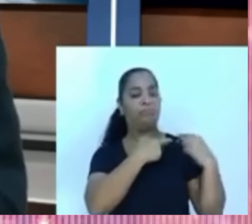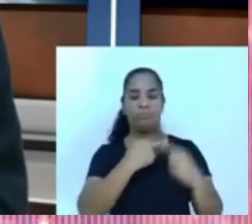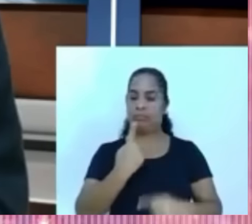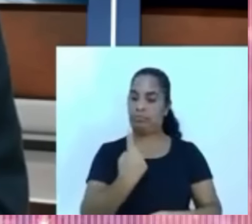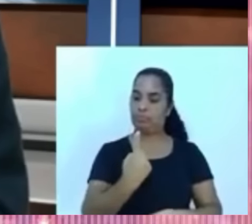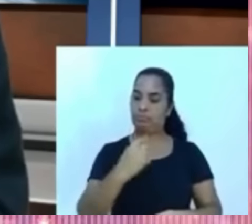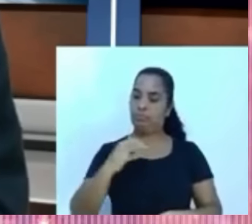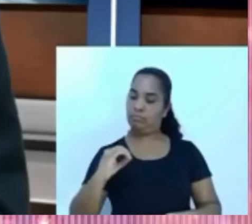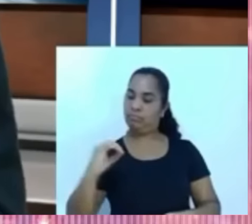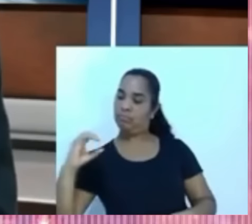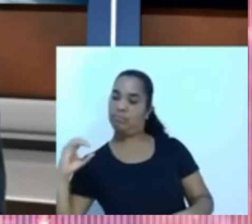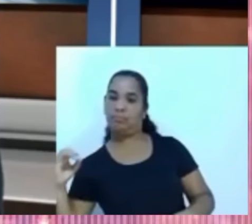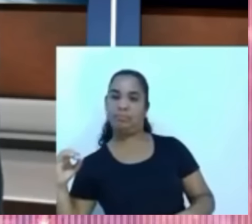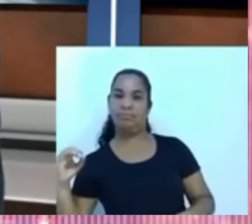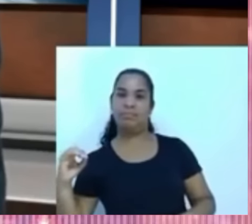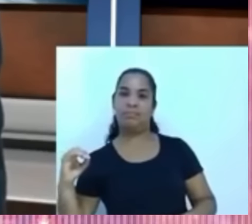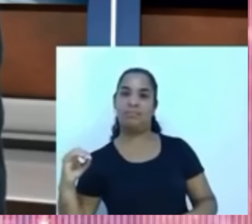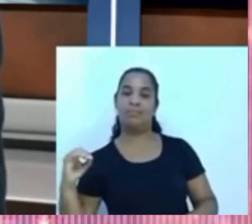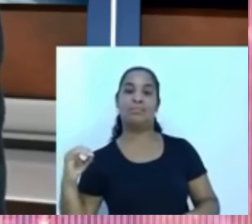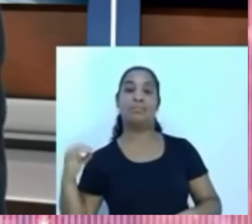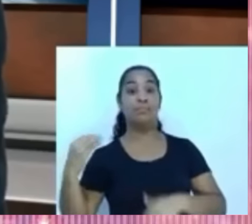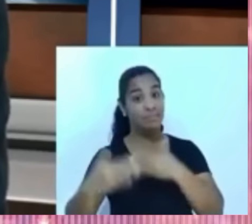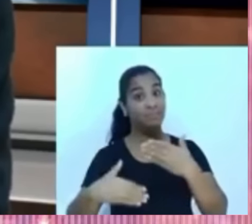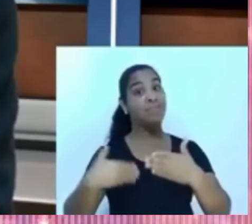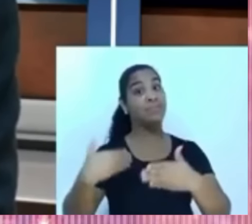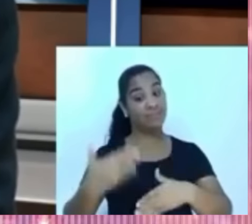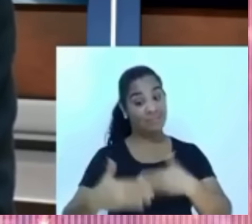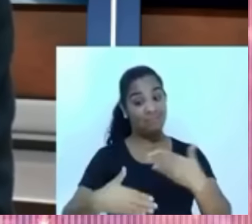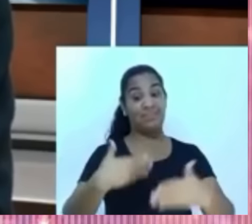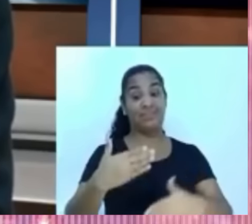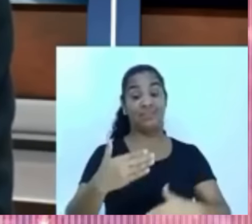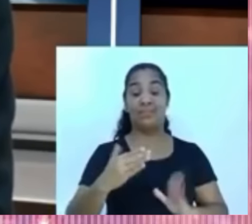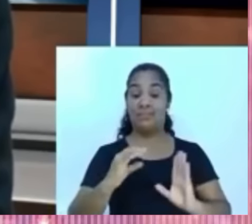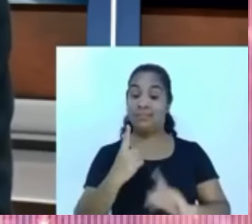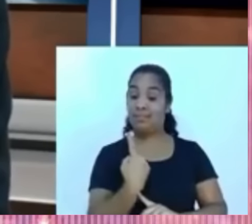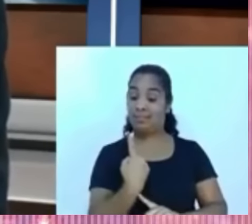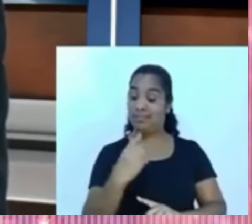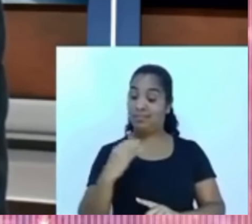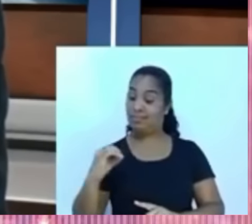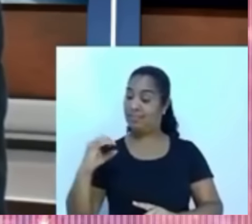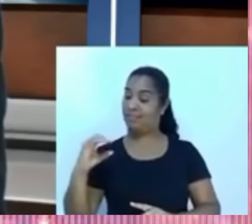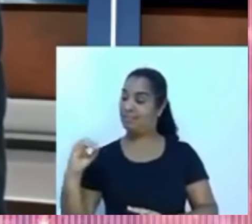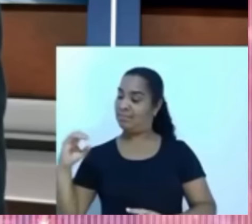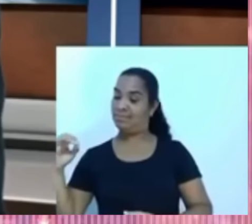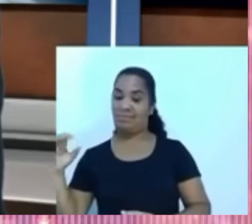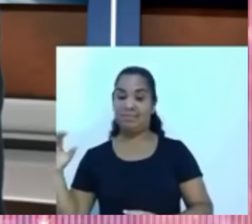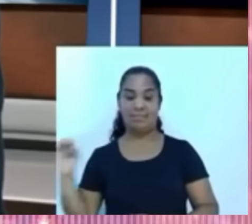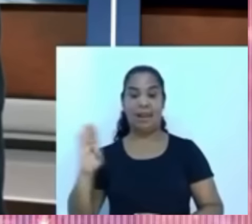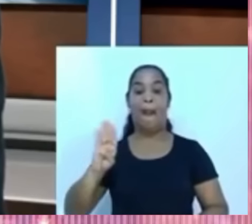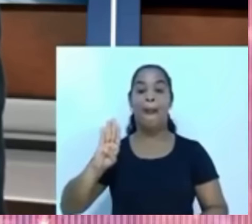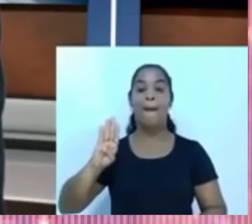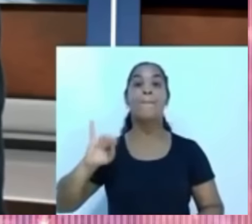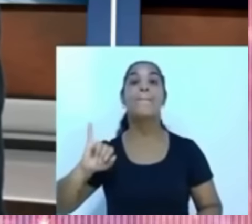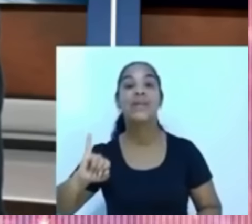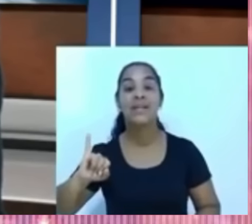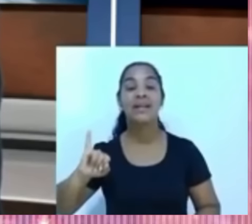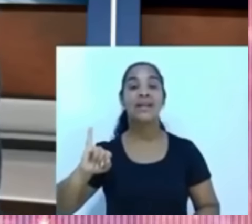você vale 100 e assim por diante até chegar um bilhão um trilhão Mas se por